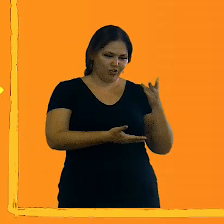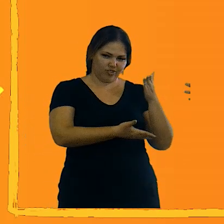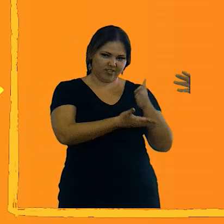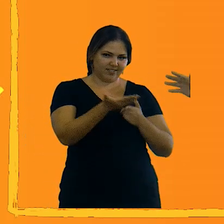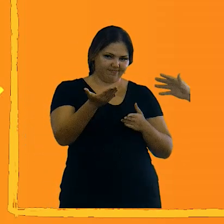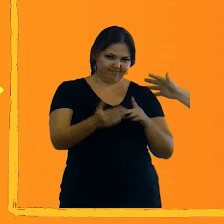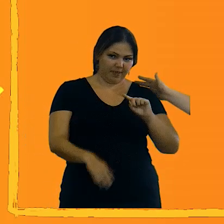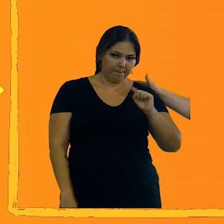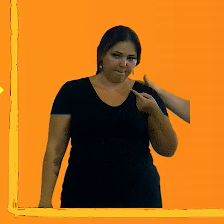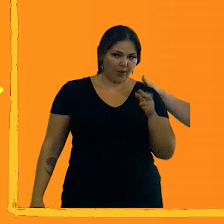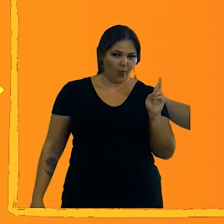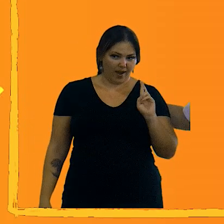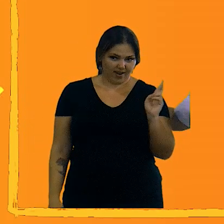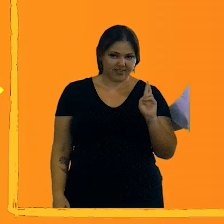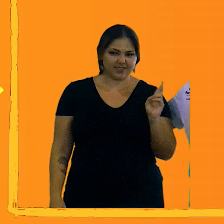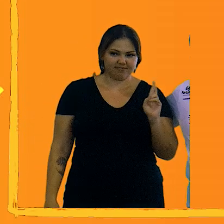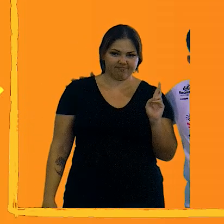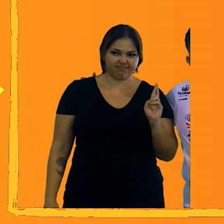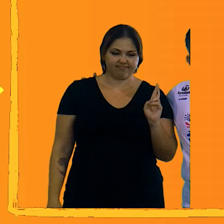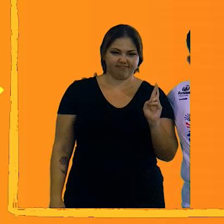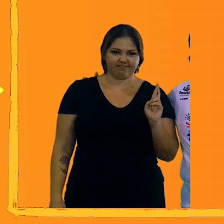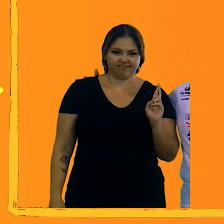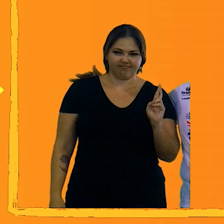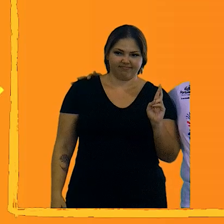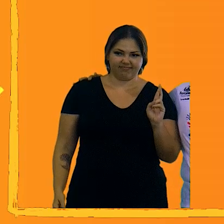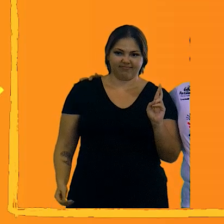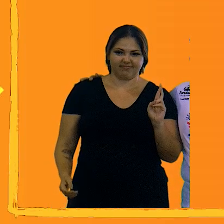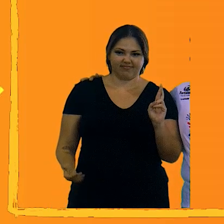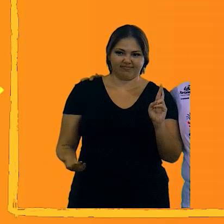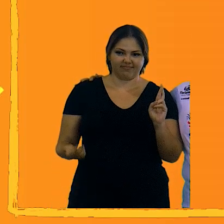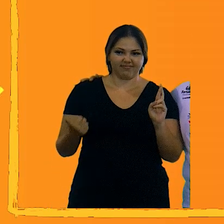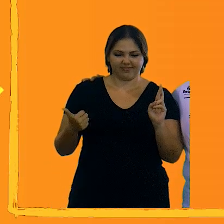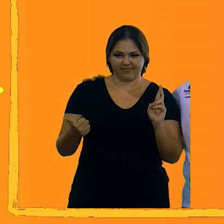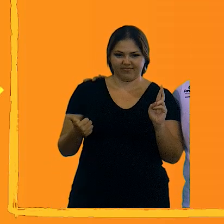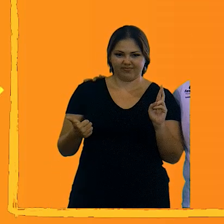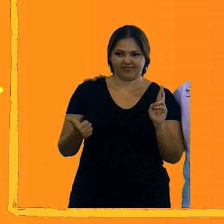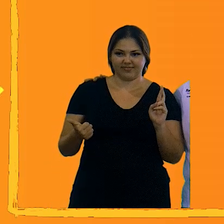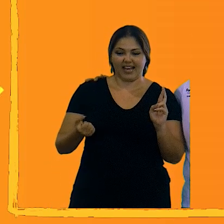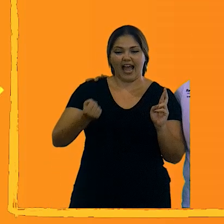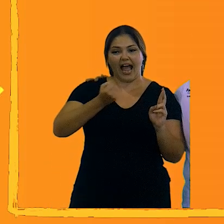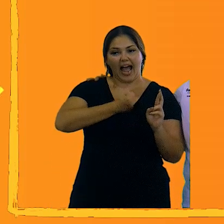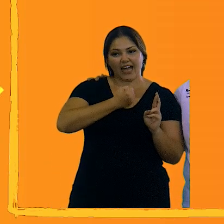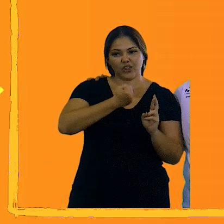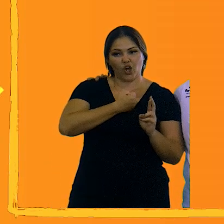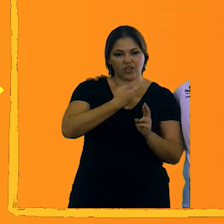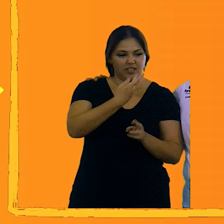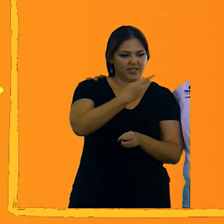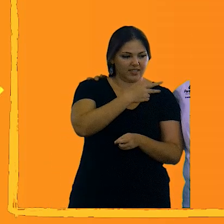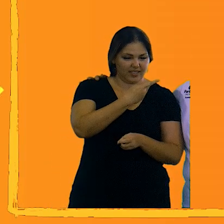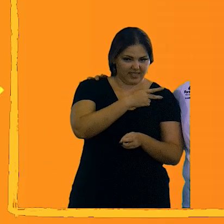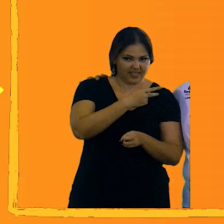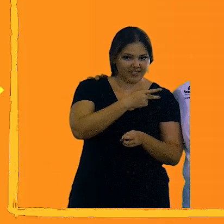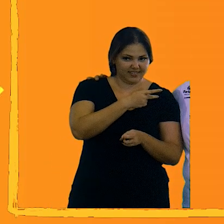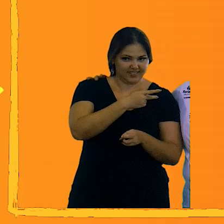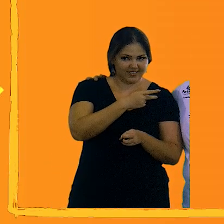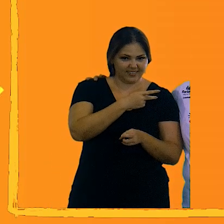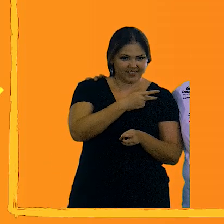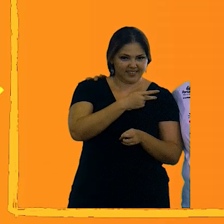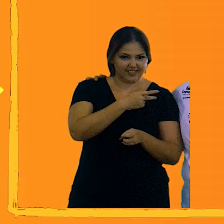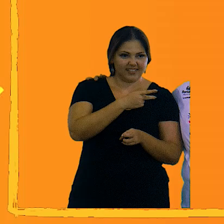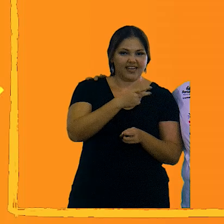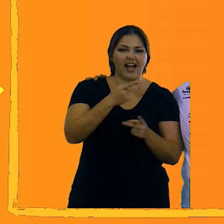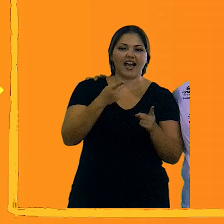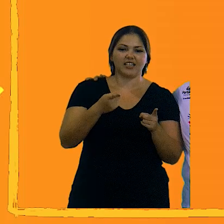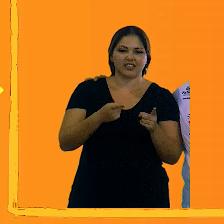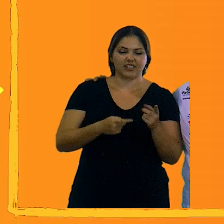e ela vocês vão dar nota de 0 a 10 agora a nota que vocês me derem certo a